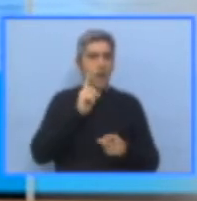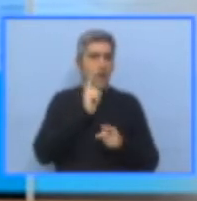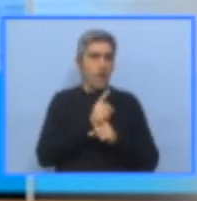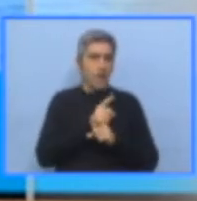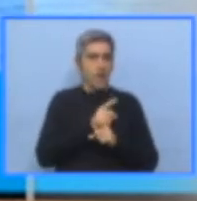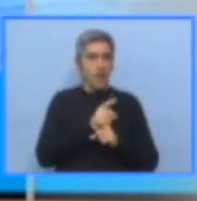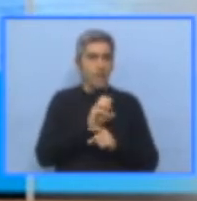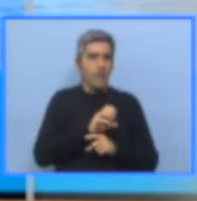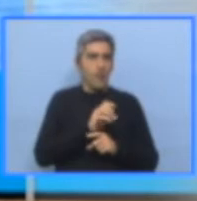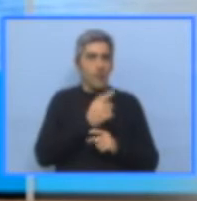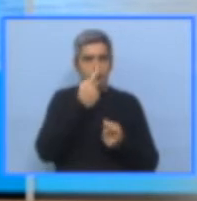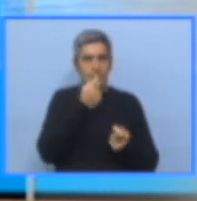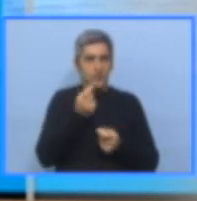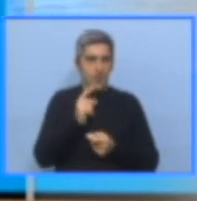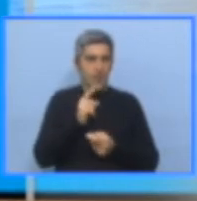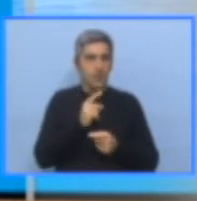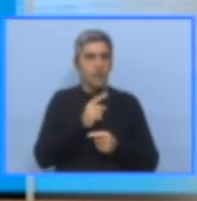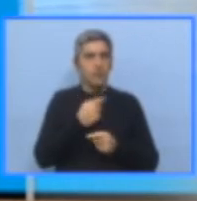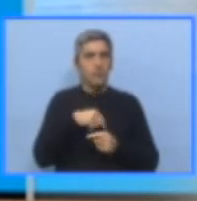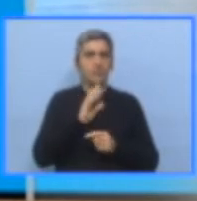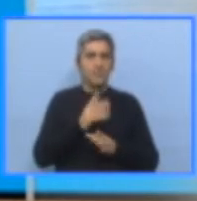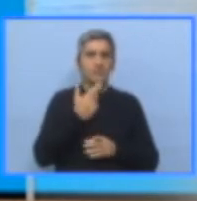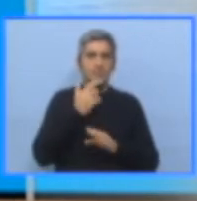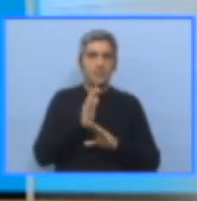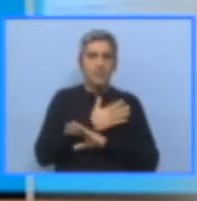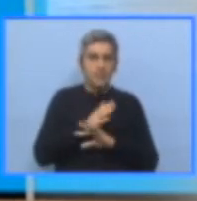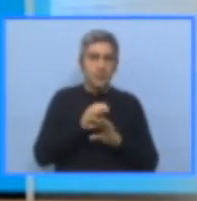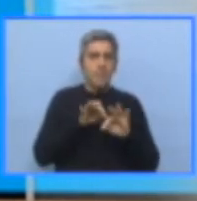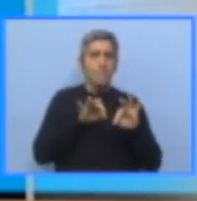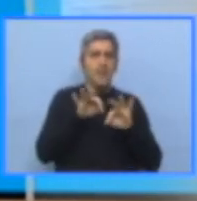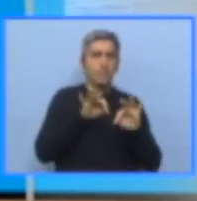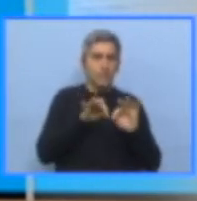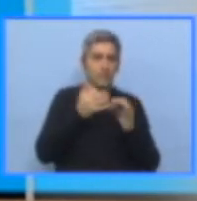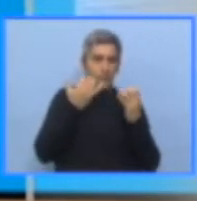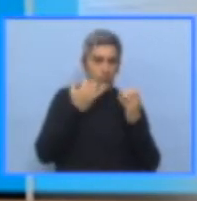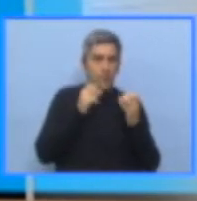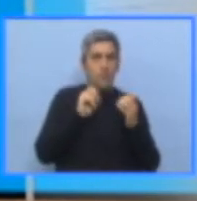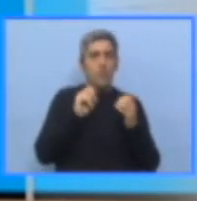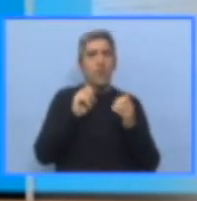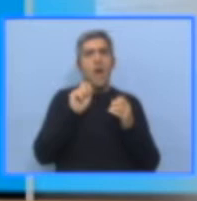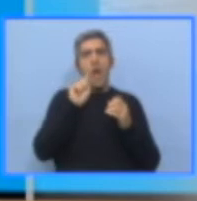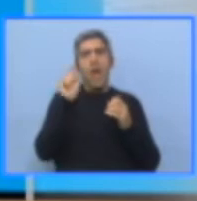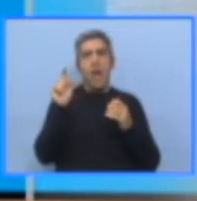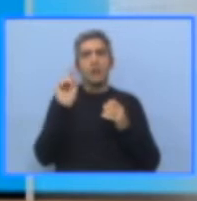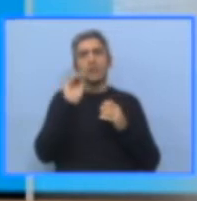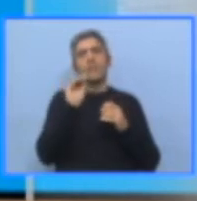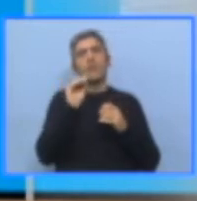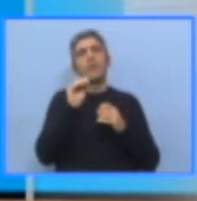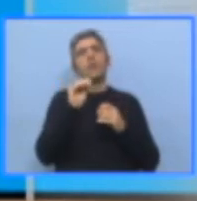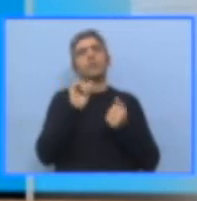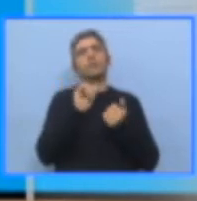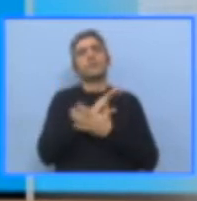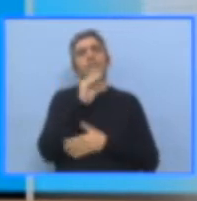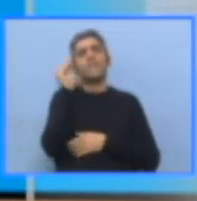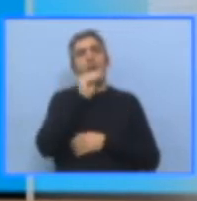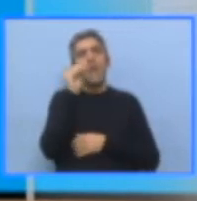somos chamados a fazer, distinguir entre aquilo que é manipulação e muitas das chamadas fake news, as